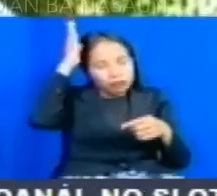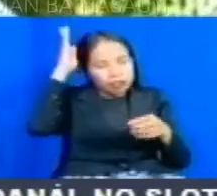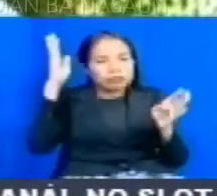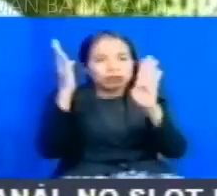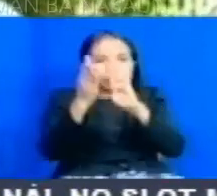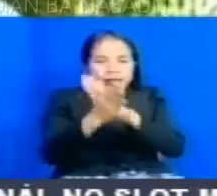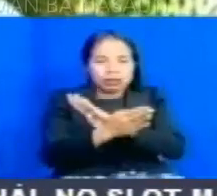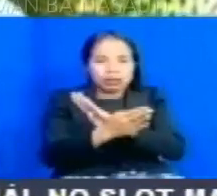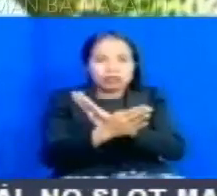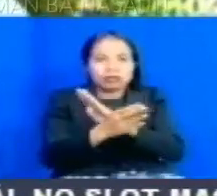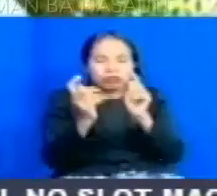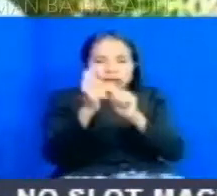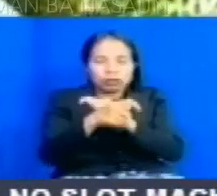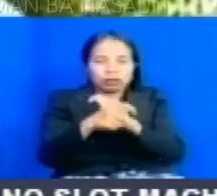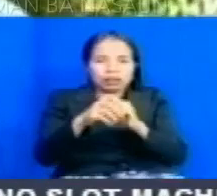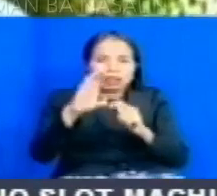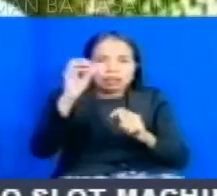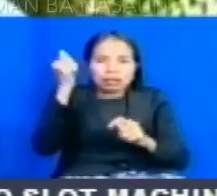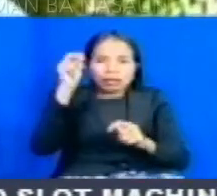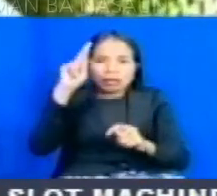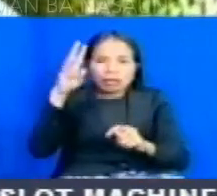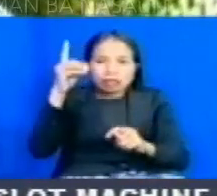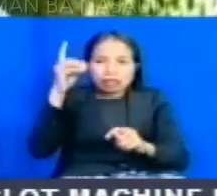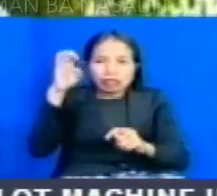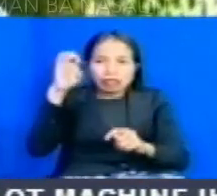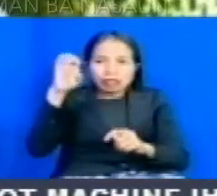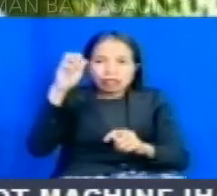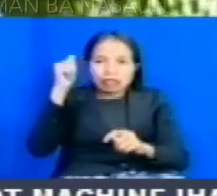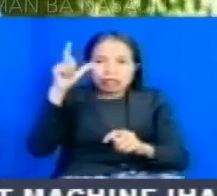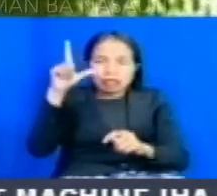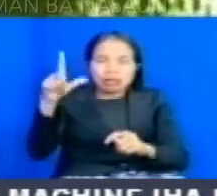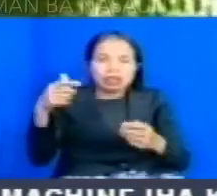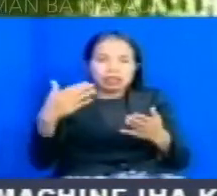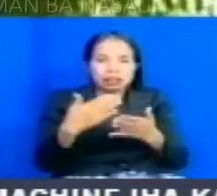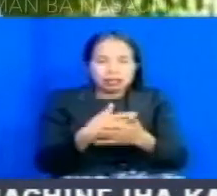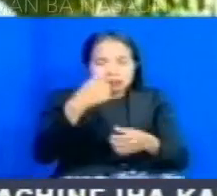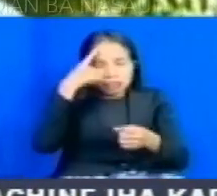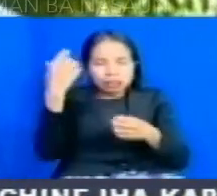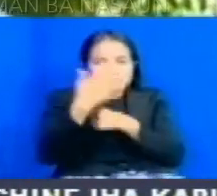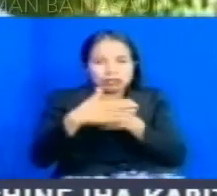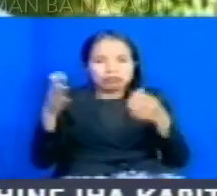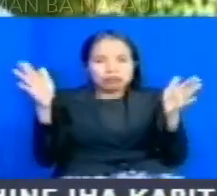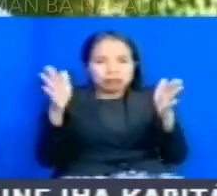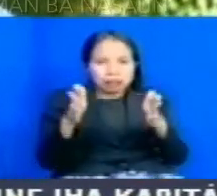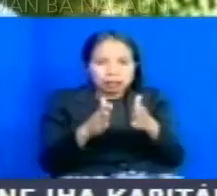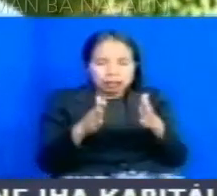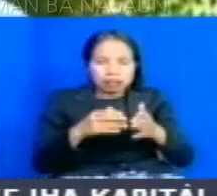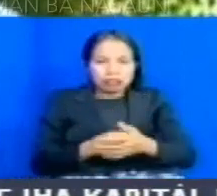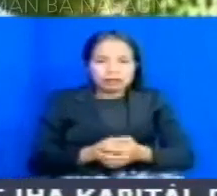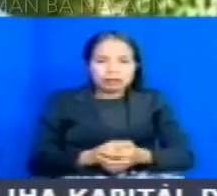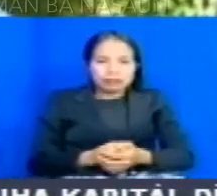fong da rai dene idene orgulho ke bangkai da vai thotu tama rai ne veki ya